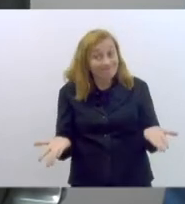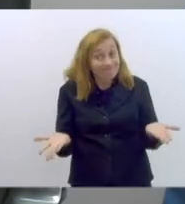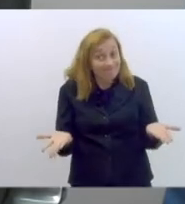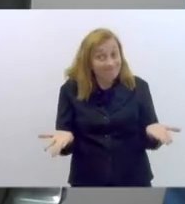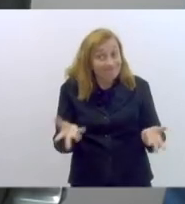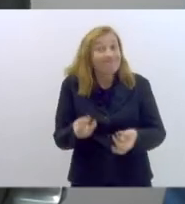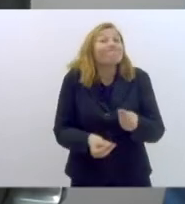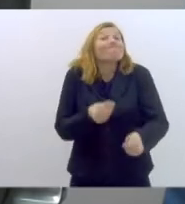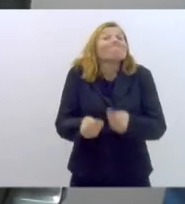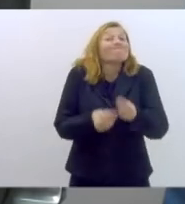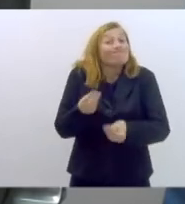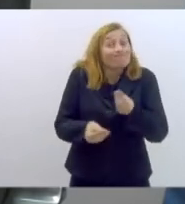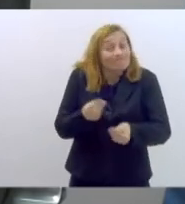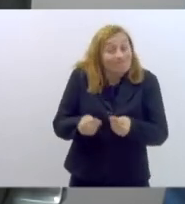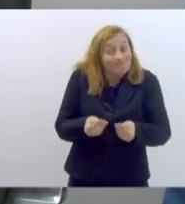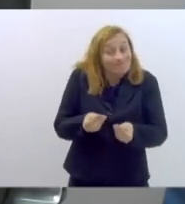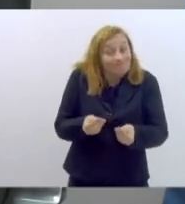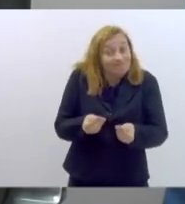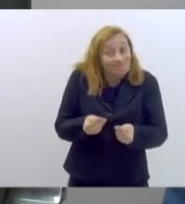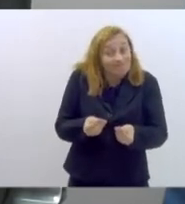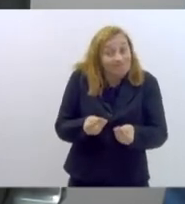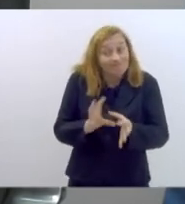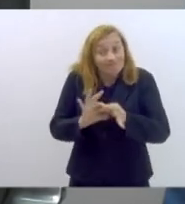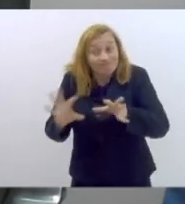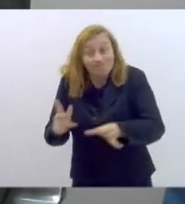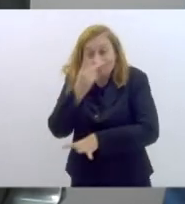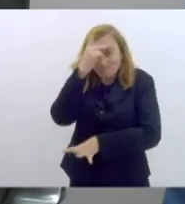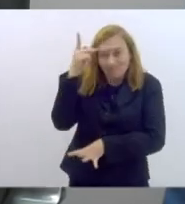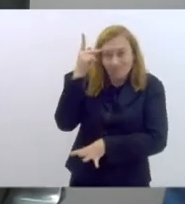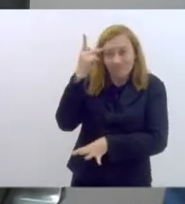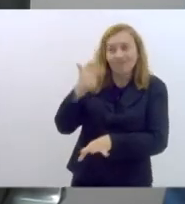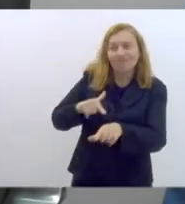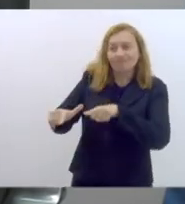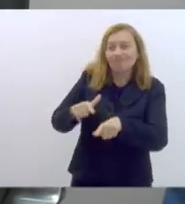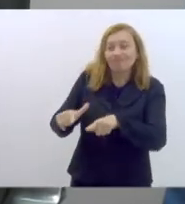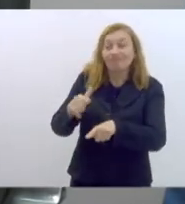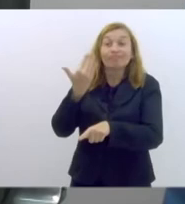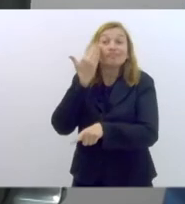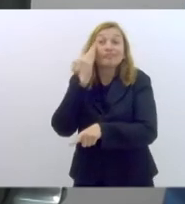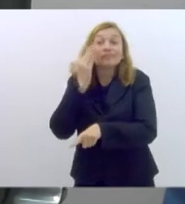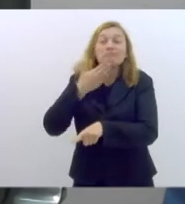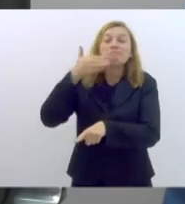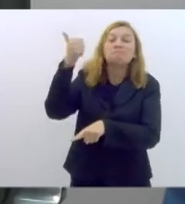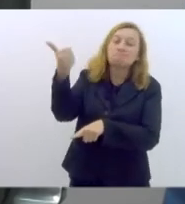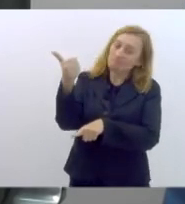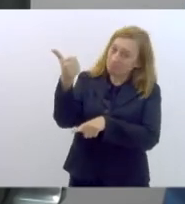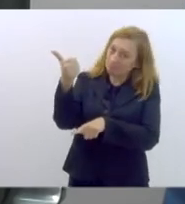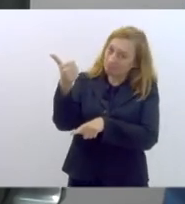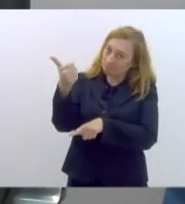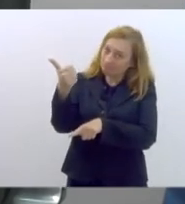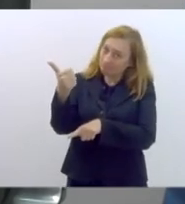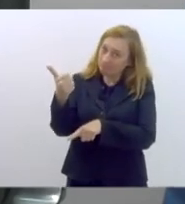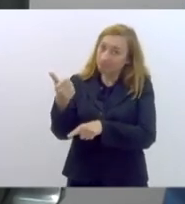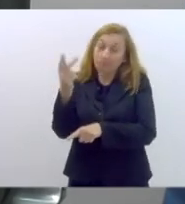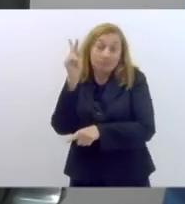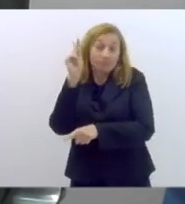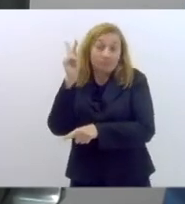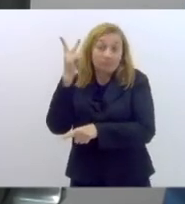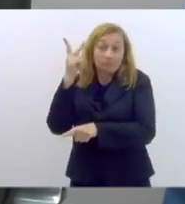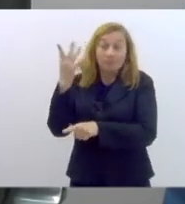como é que você bota alguém que não está nesse métier para poder entender esse histórico